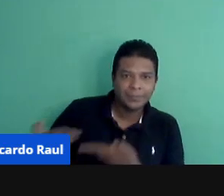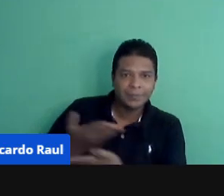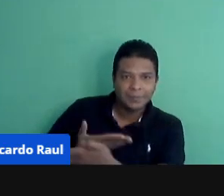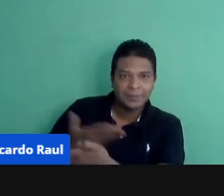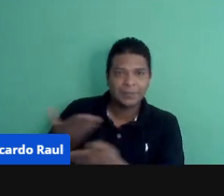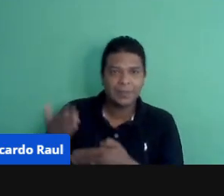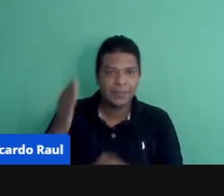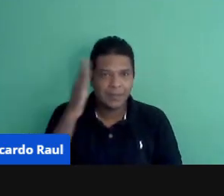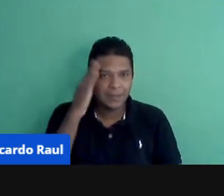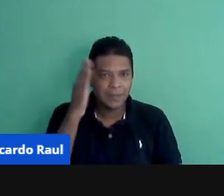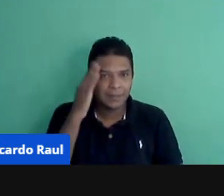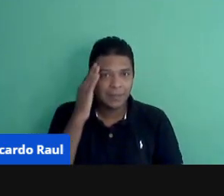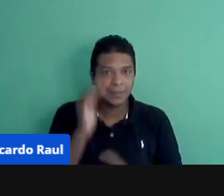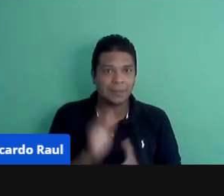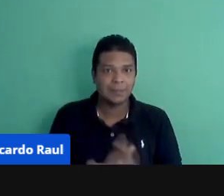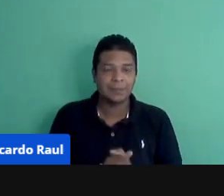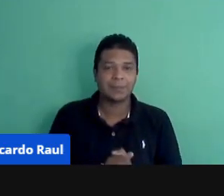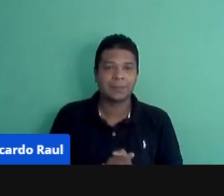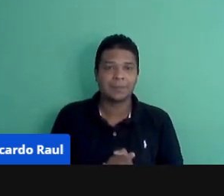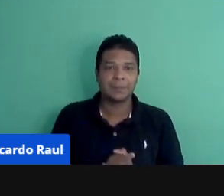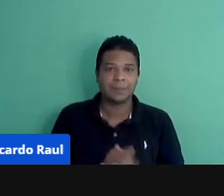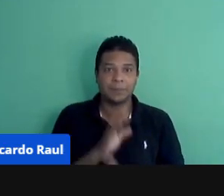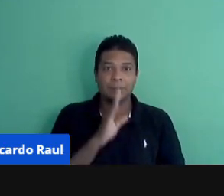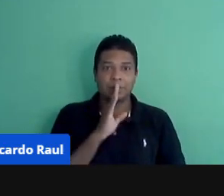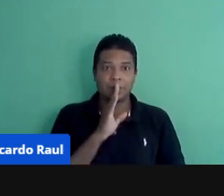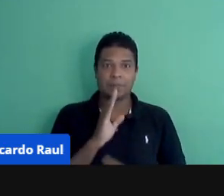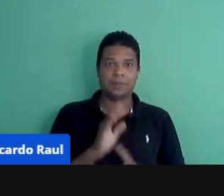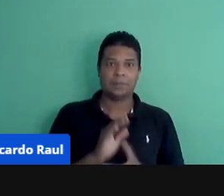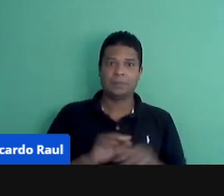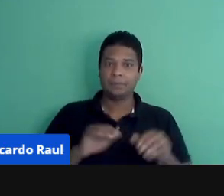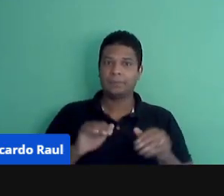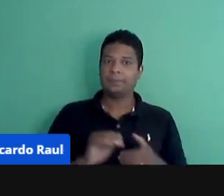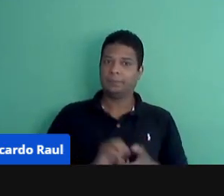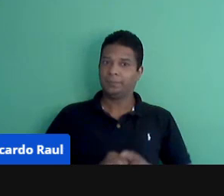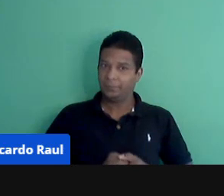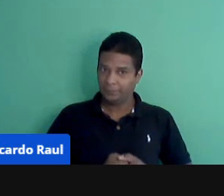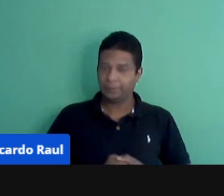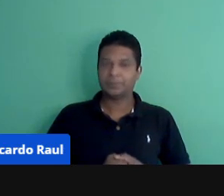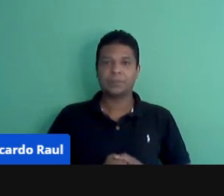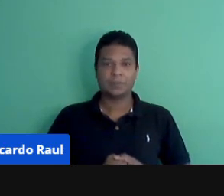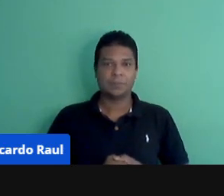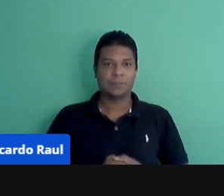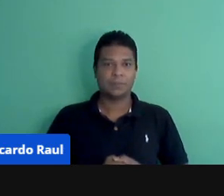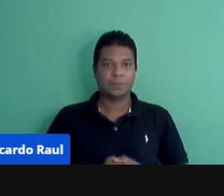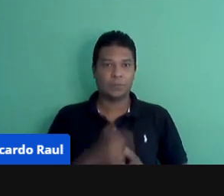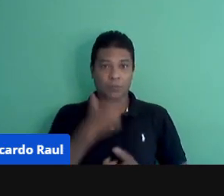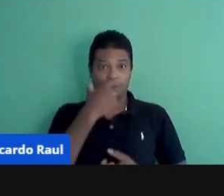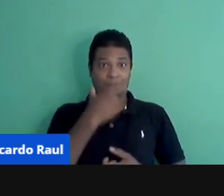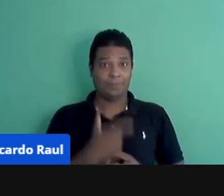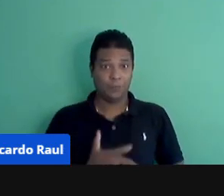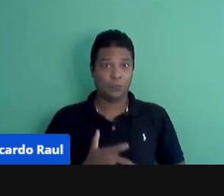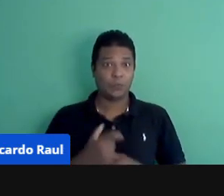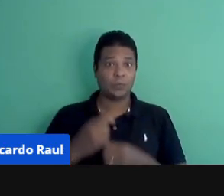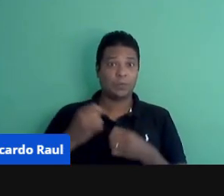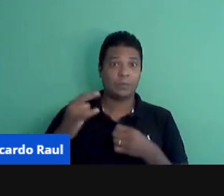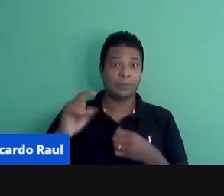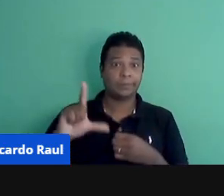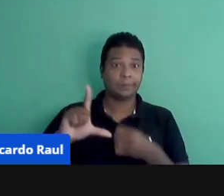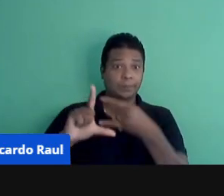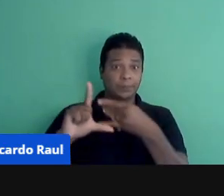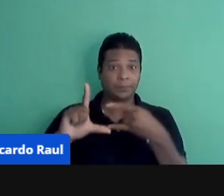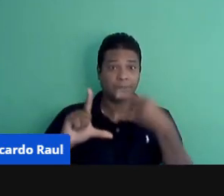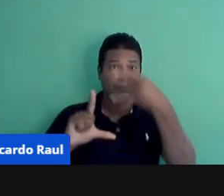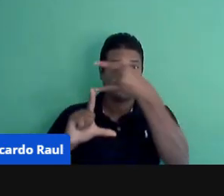sabem se comportar, é uma sala de aula, né? Eles sabem se comportar nas aulas do Google Meet. A gente